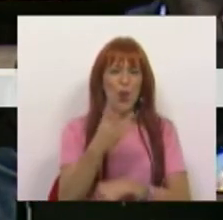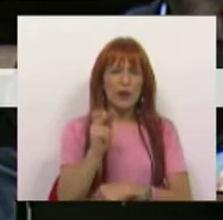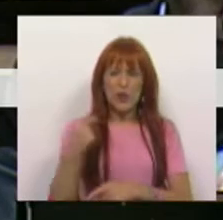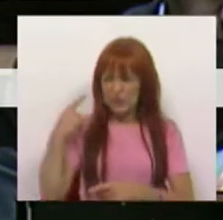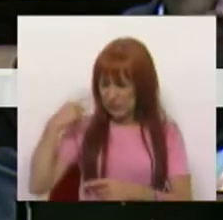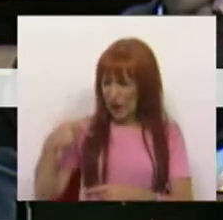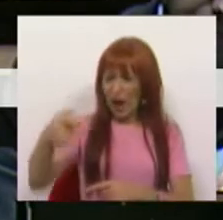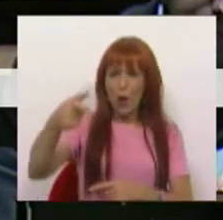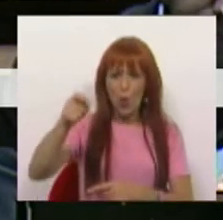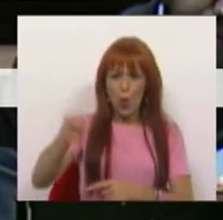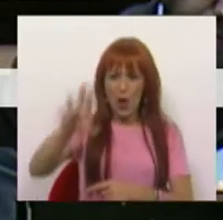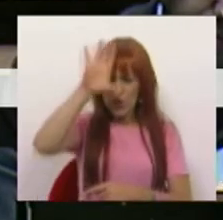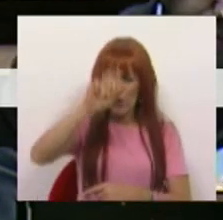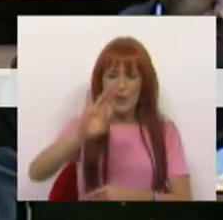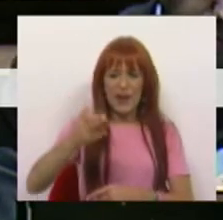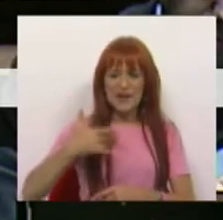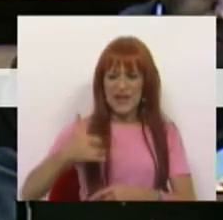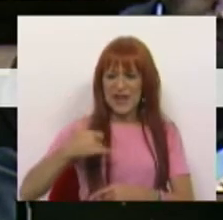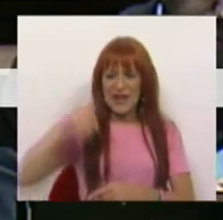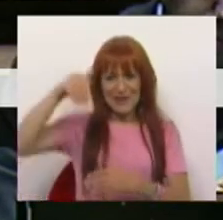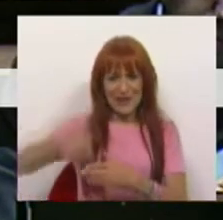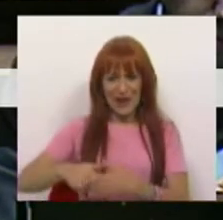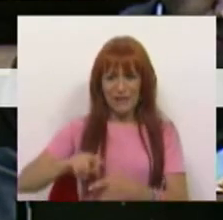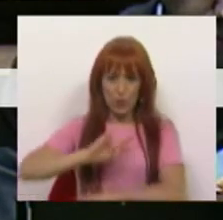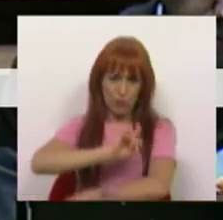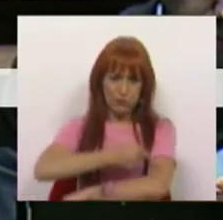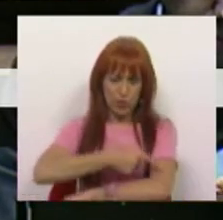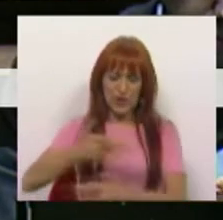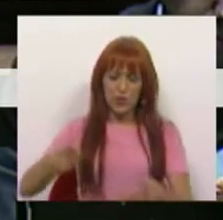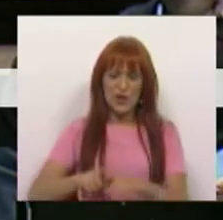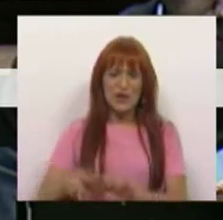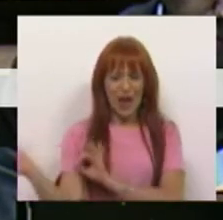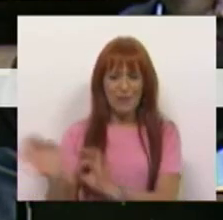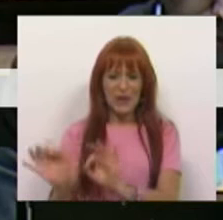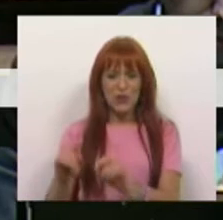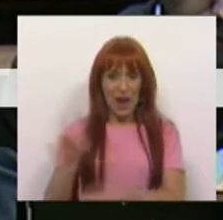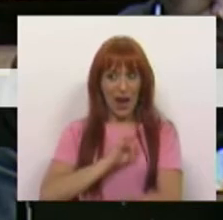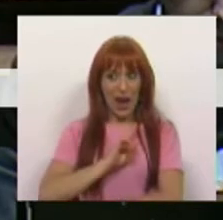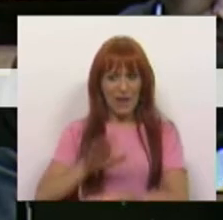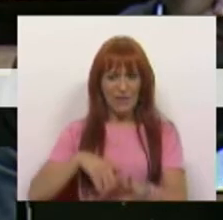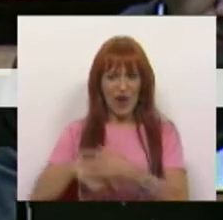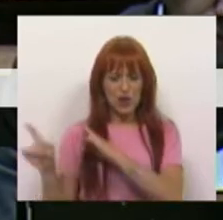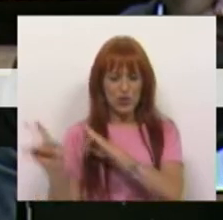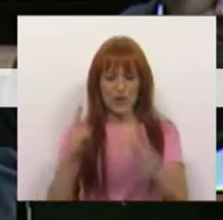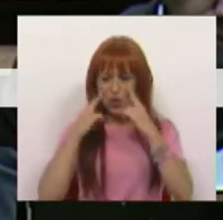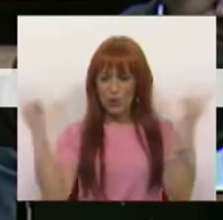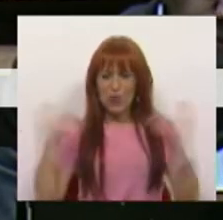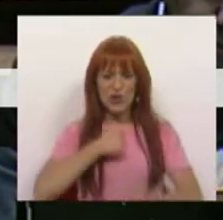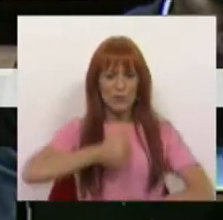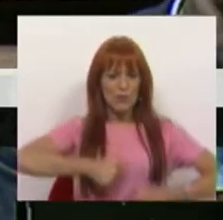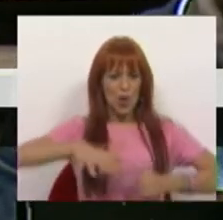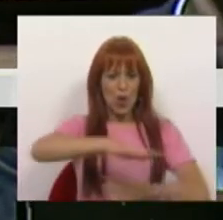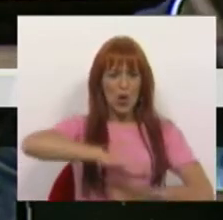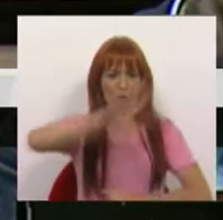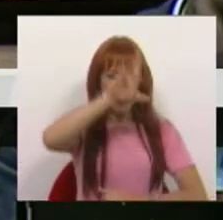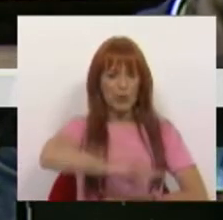4 anos em que o anterior governo PSD-CDS esteve no poder, a preparar a privatização dos transportes públicos urbanos de Lisboa